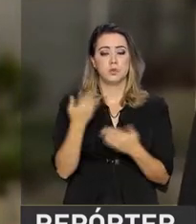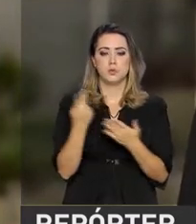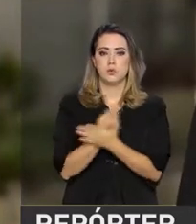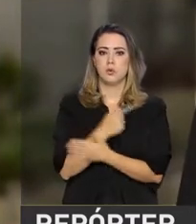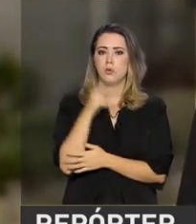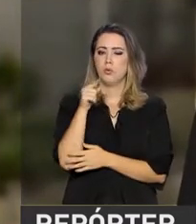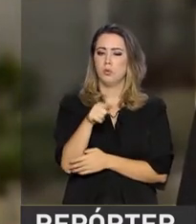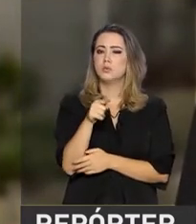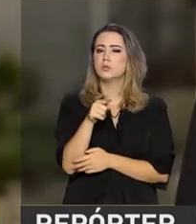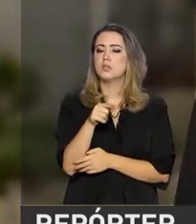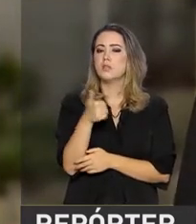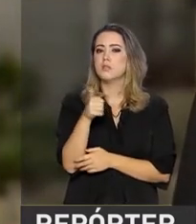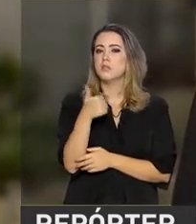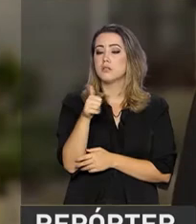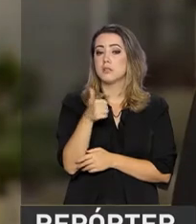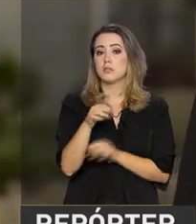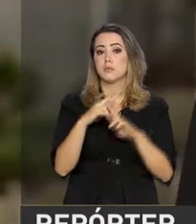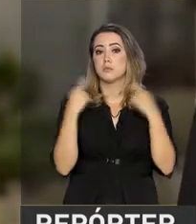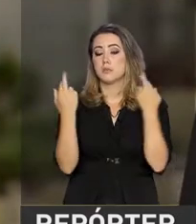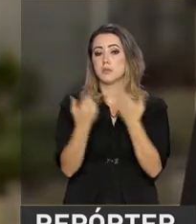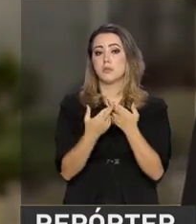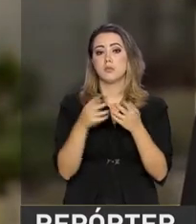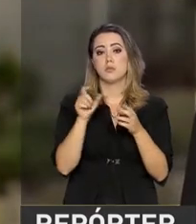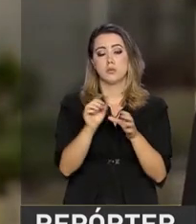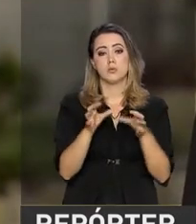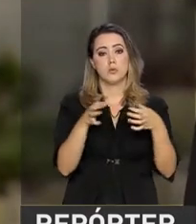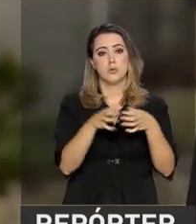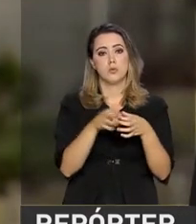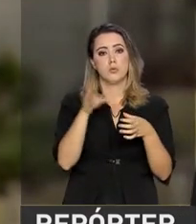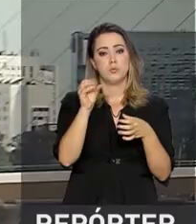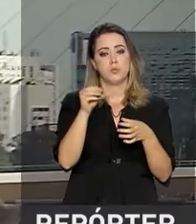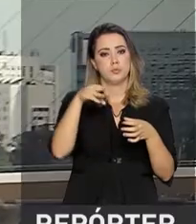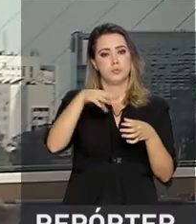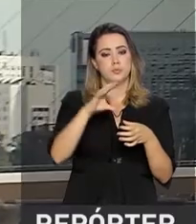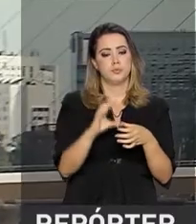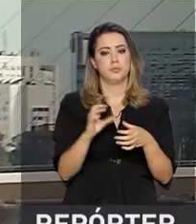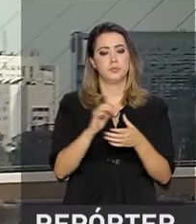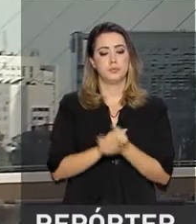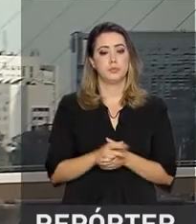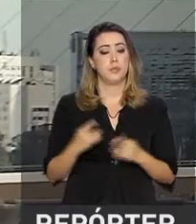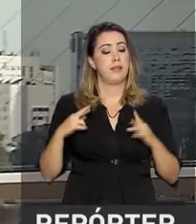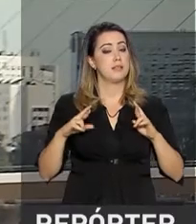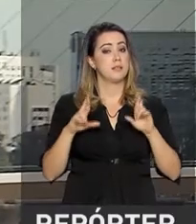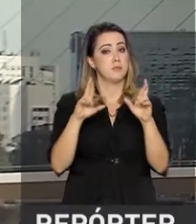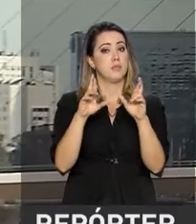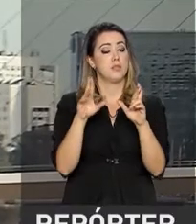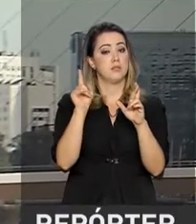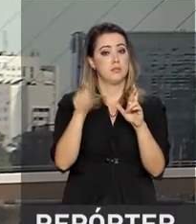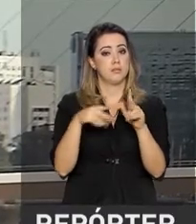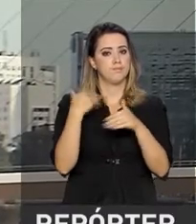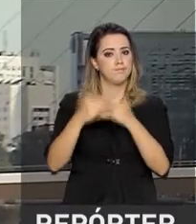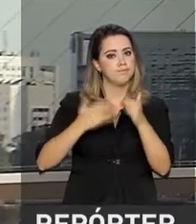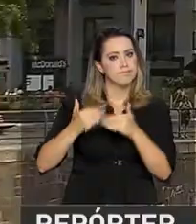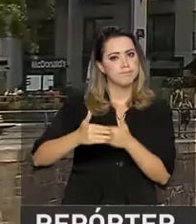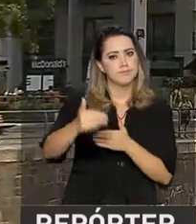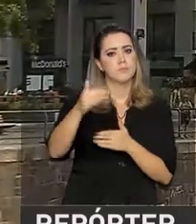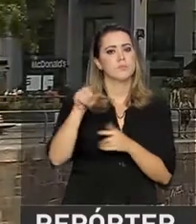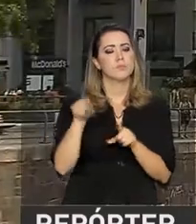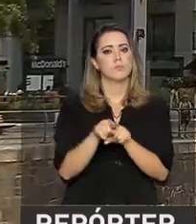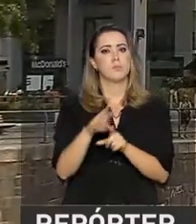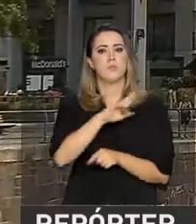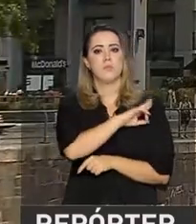ocorre a 11ª Conferência Ministerial da OMC. A expectativa é sobre os próximos passos